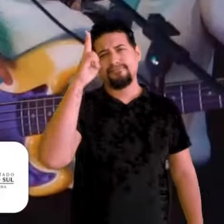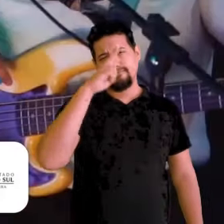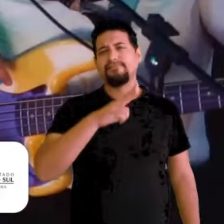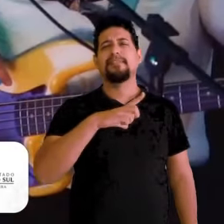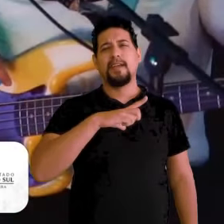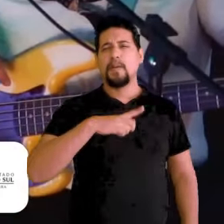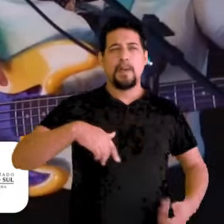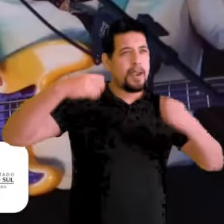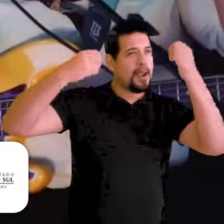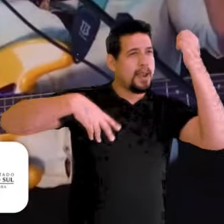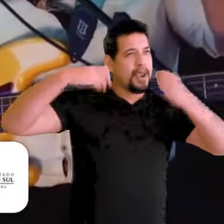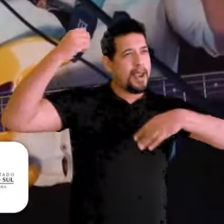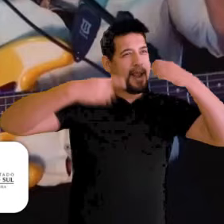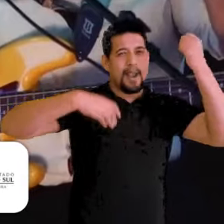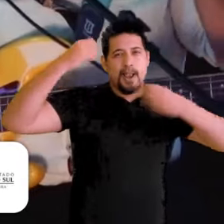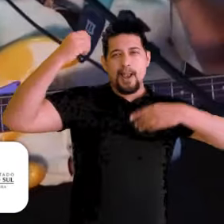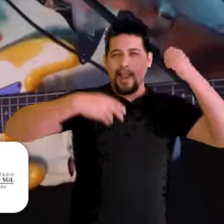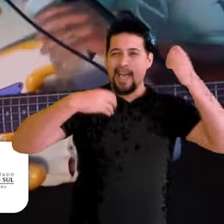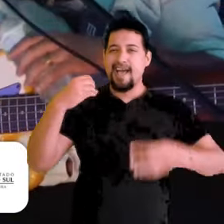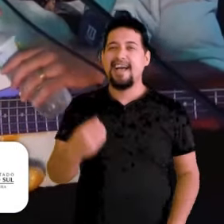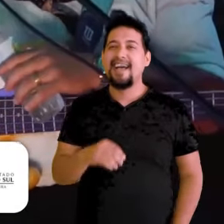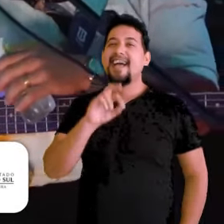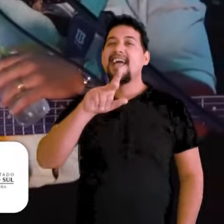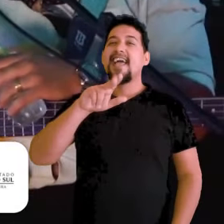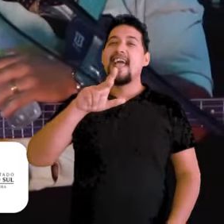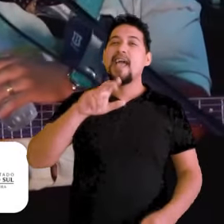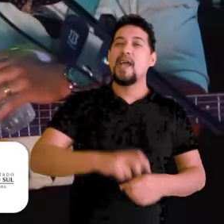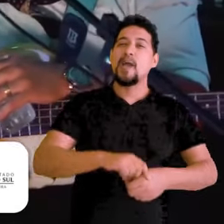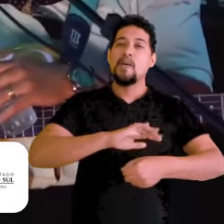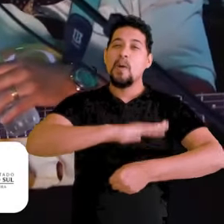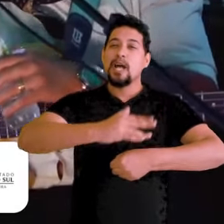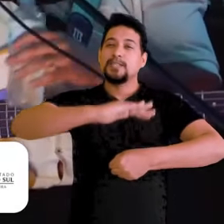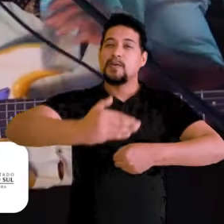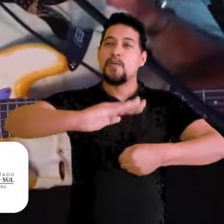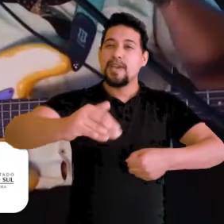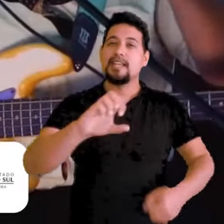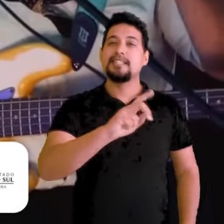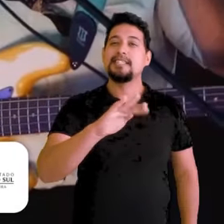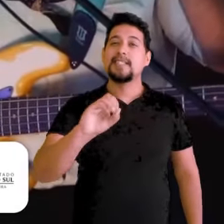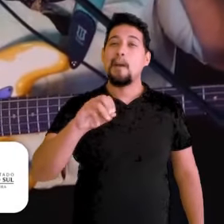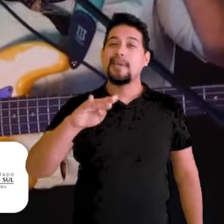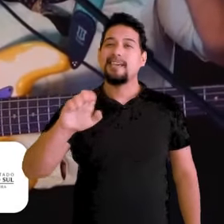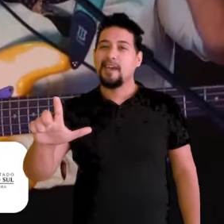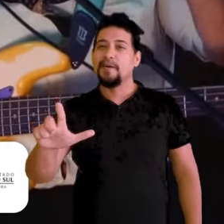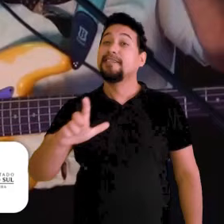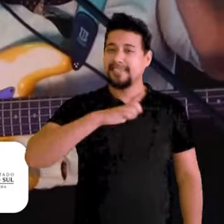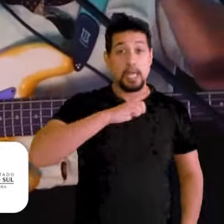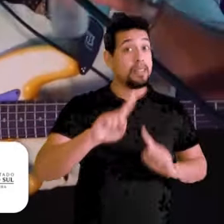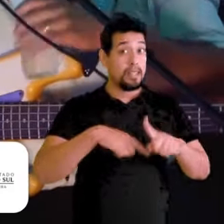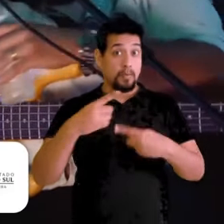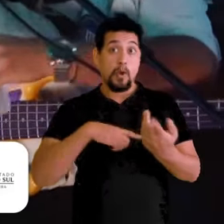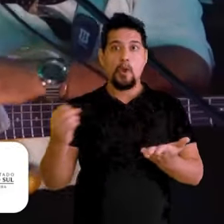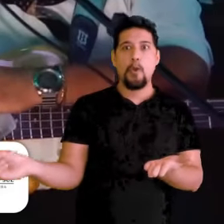meus amigos. História para contar. Então... É tipo as ruínas de São Miguel. Muita história. Muita história. Muita história. É, daqui a pouco mais